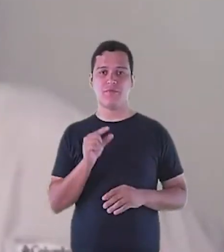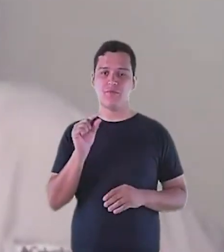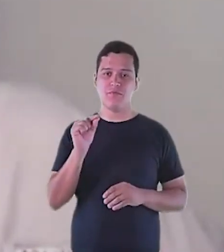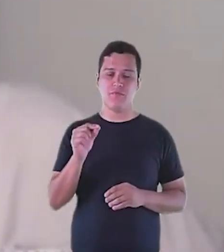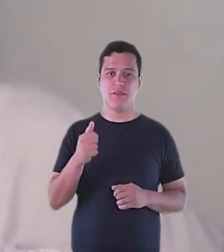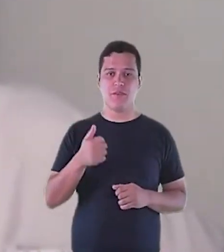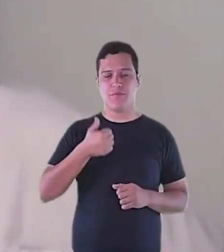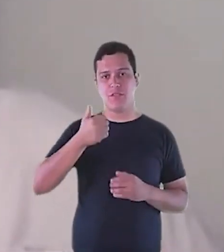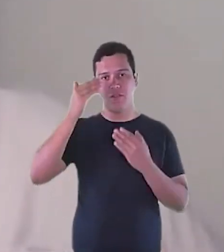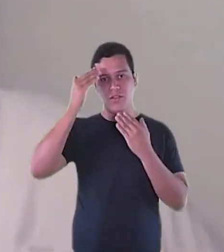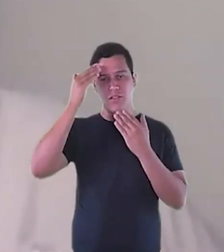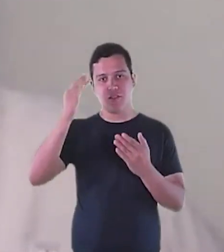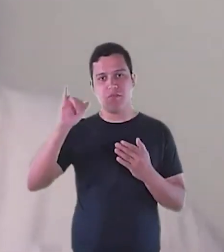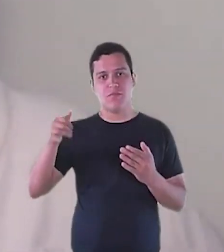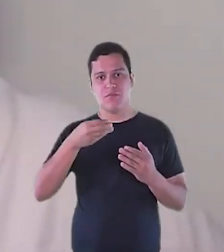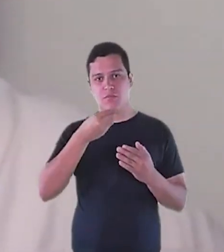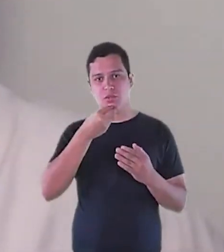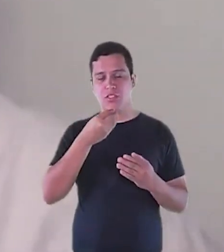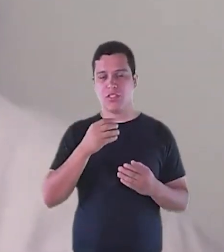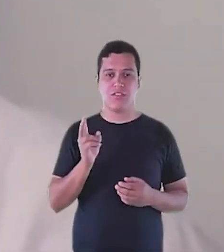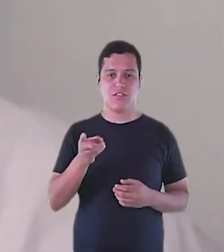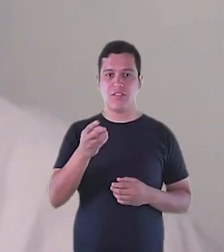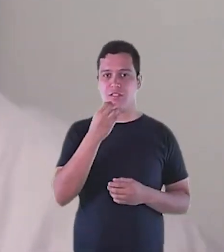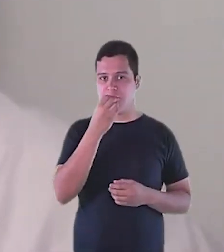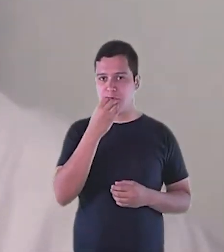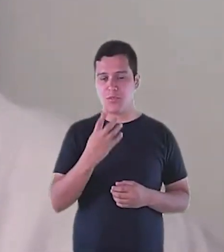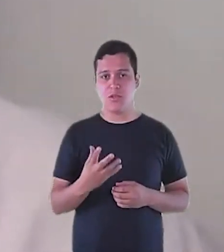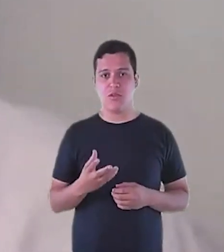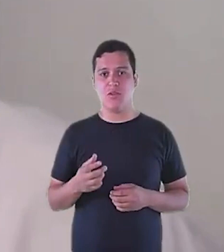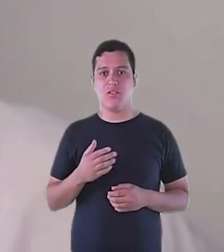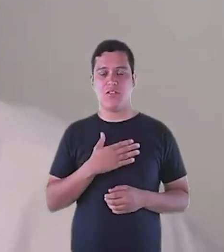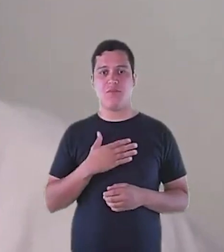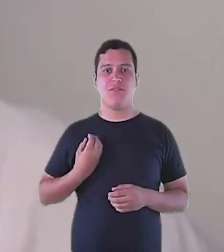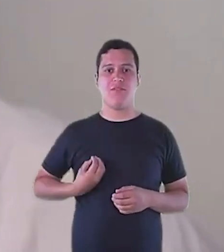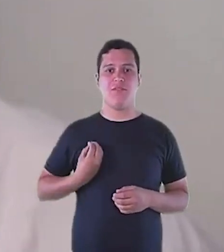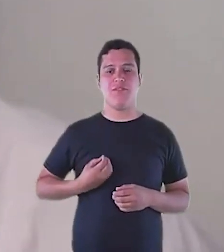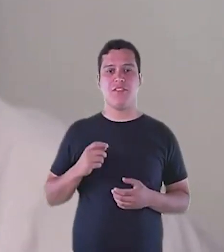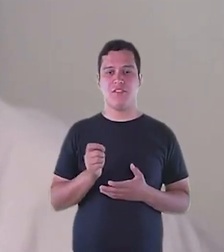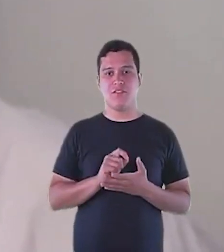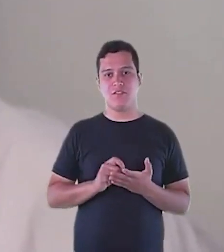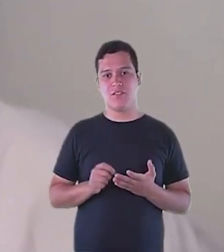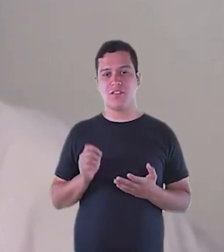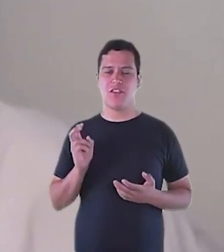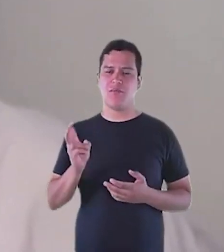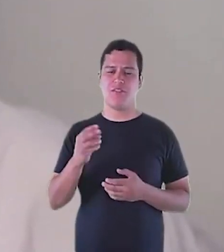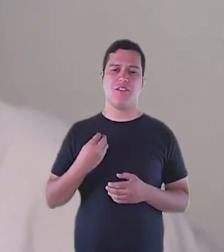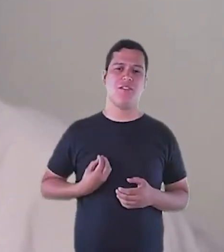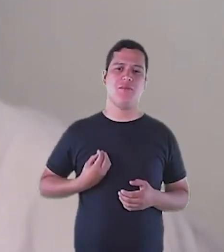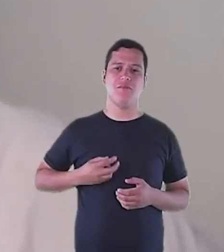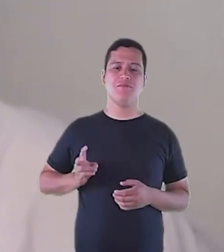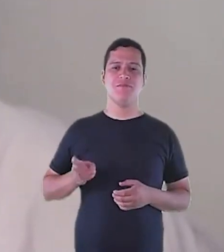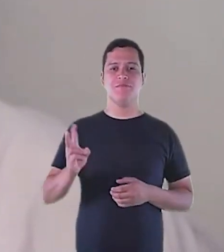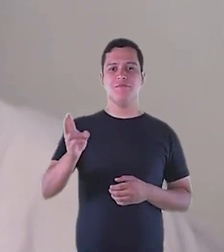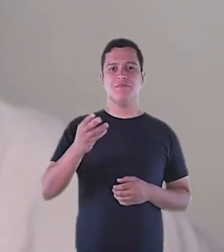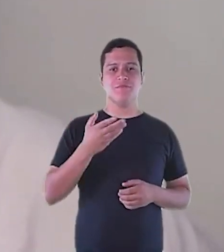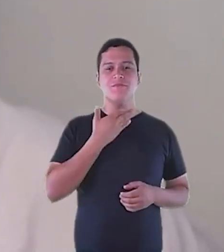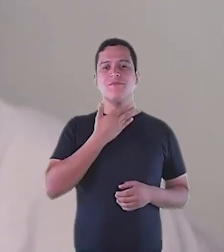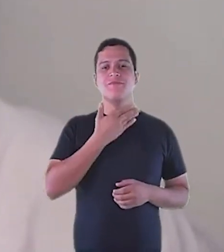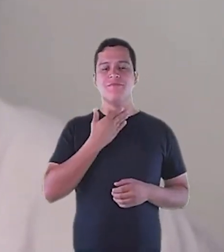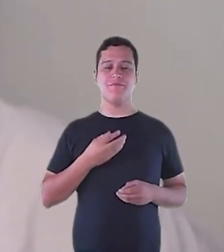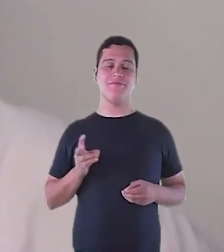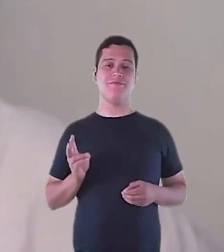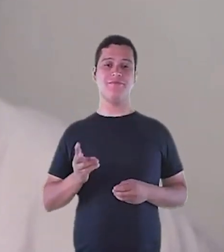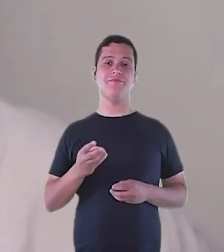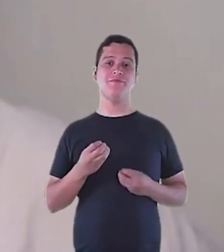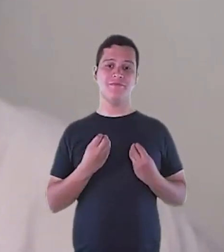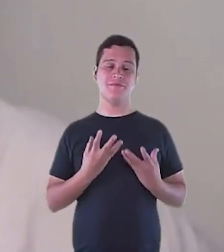agradecer, né, a oportunidade. Eu acho que é sempre um marco na minha vida de escritor, toda vez que eu participo do Sempre um Papo para lançar livro novo. E queria te dar